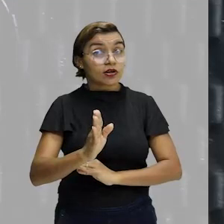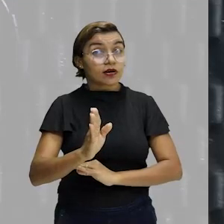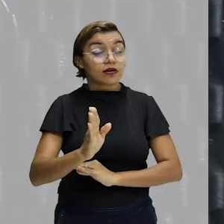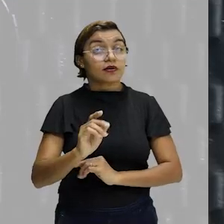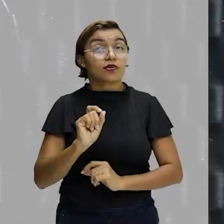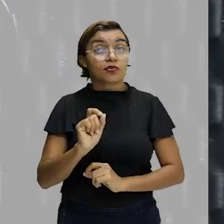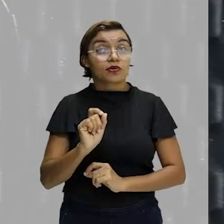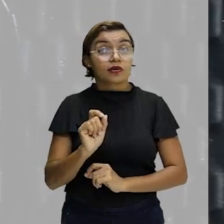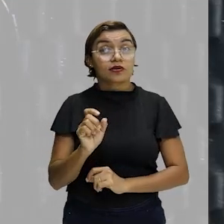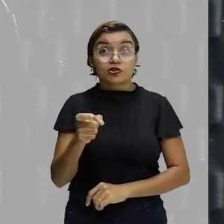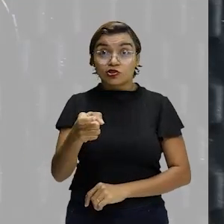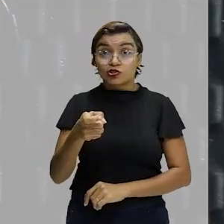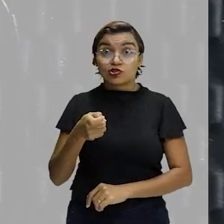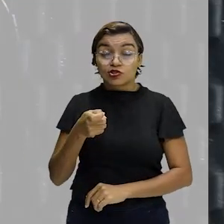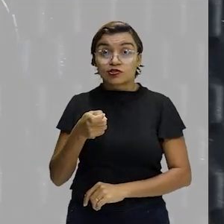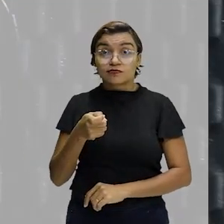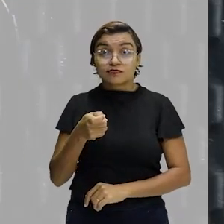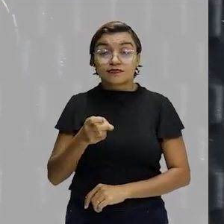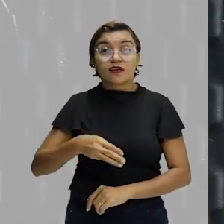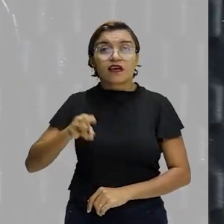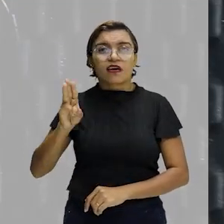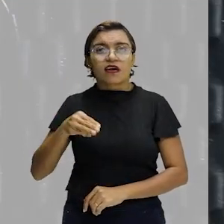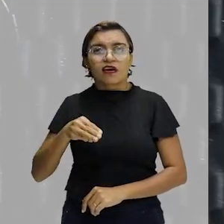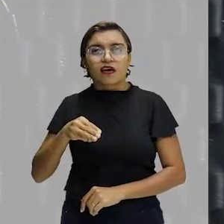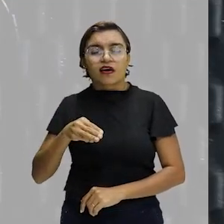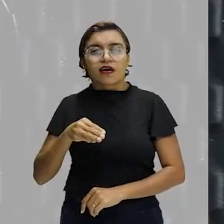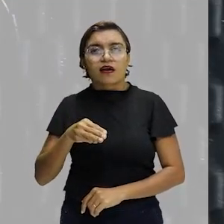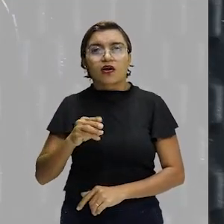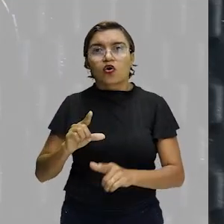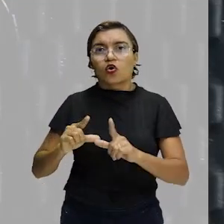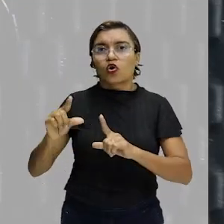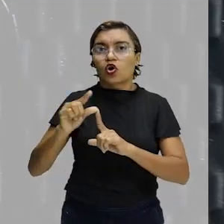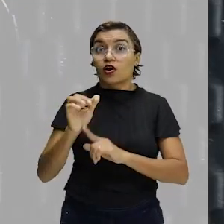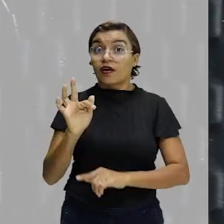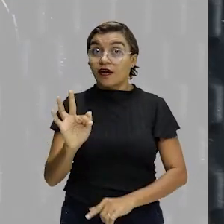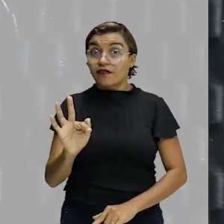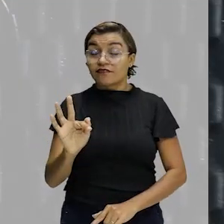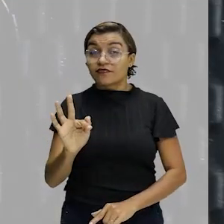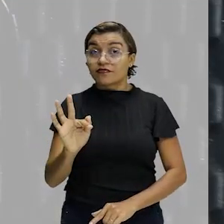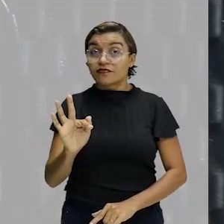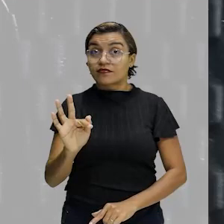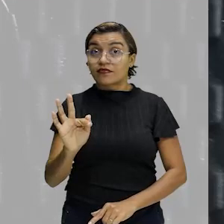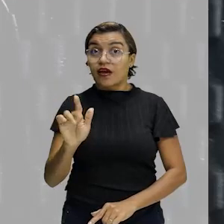chamado, né, de x. Quem é o log de F? Isso lá na questão foi